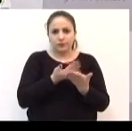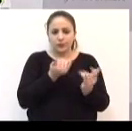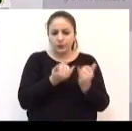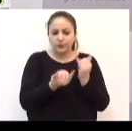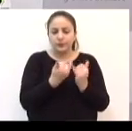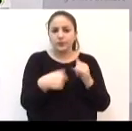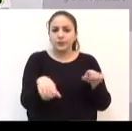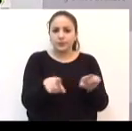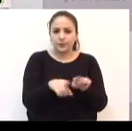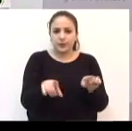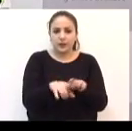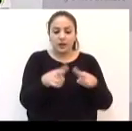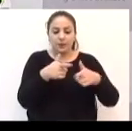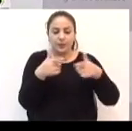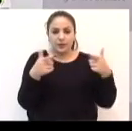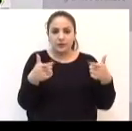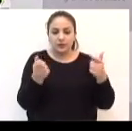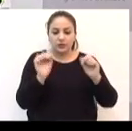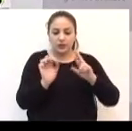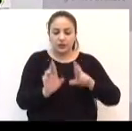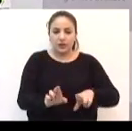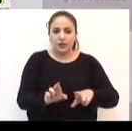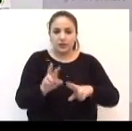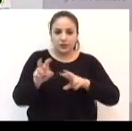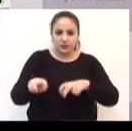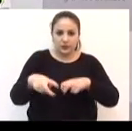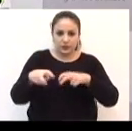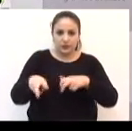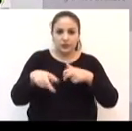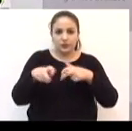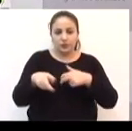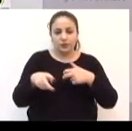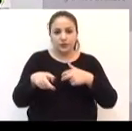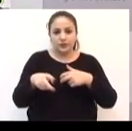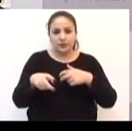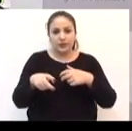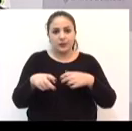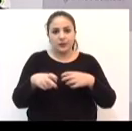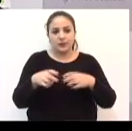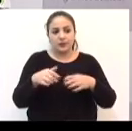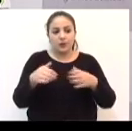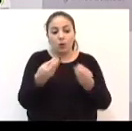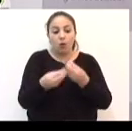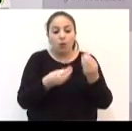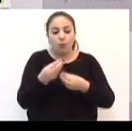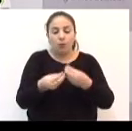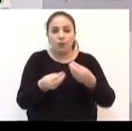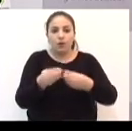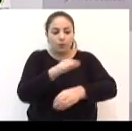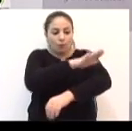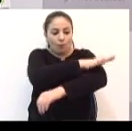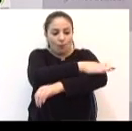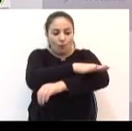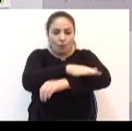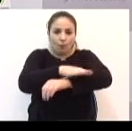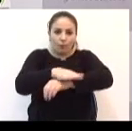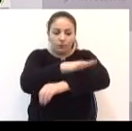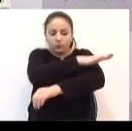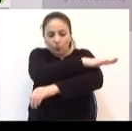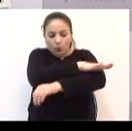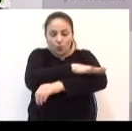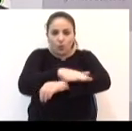né? Ampliação na área da agricultura, de estradas a serem arrumadas e assim por diante. Então